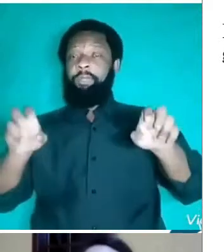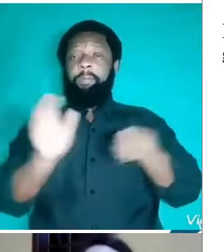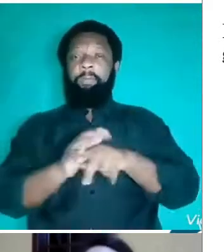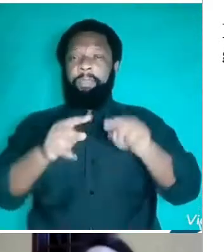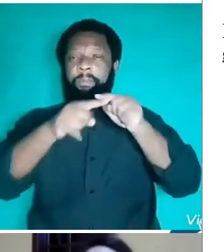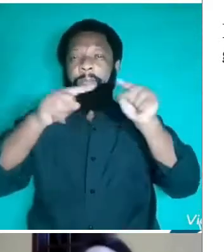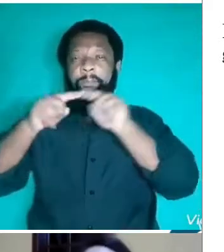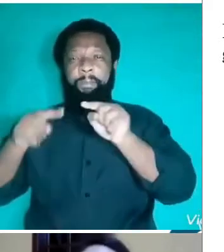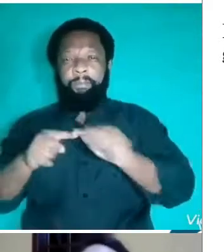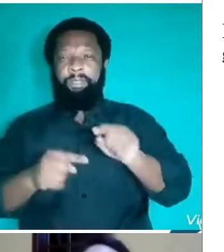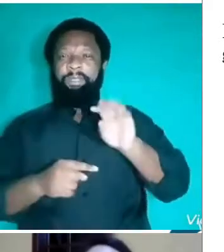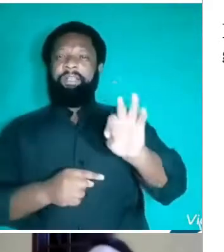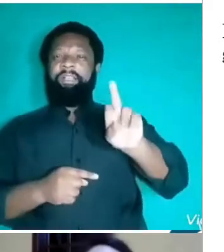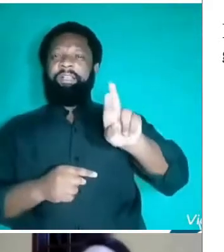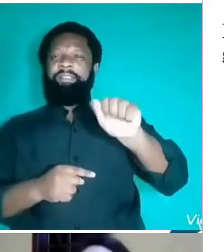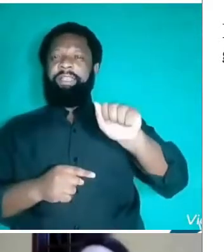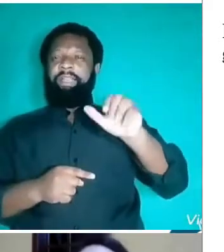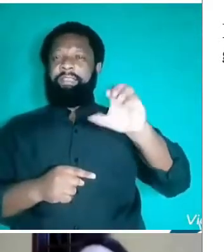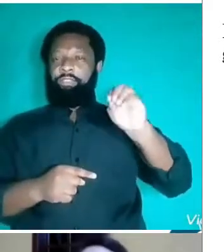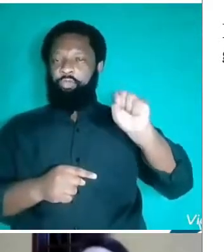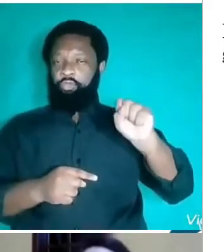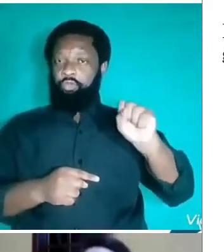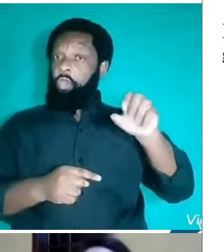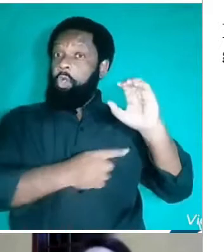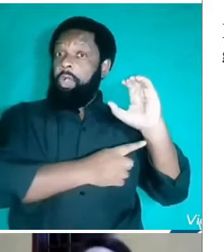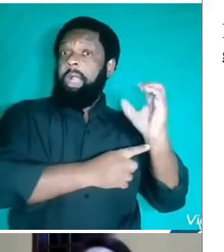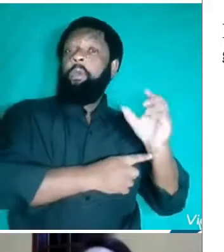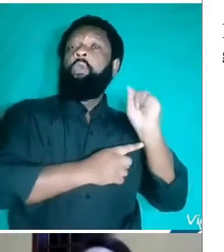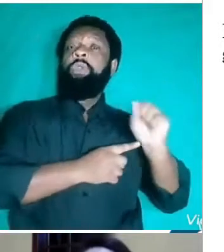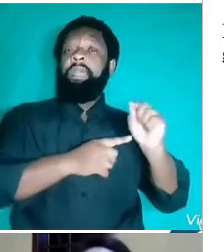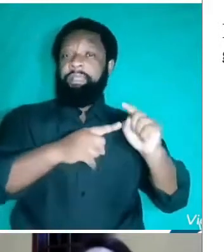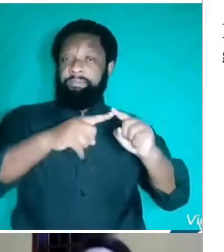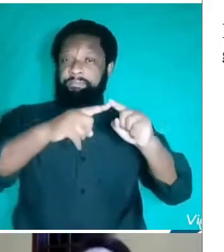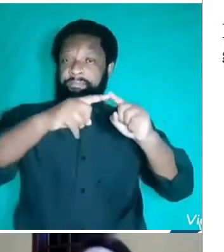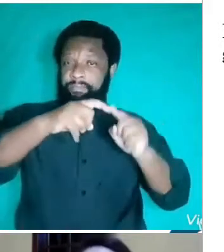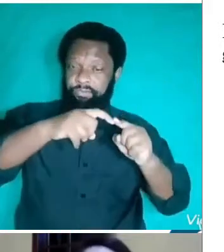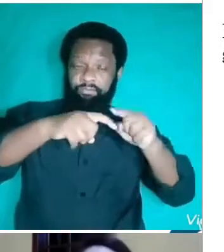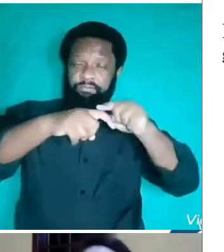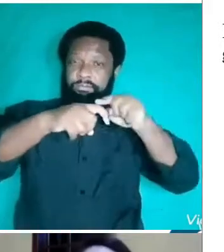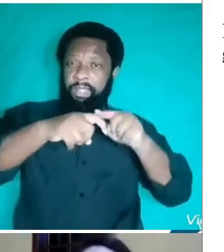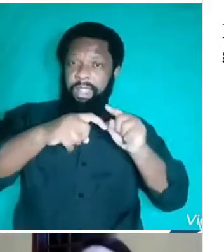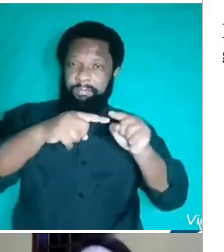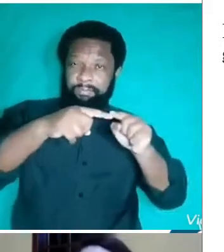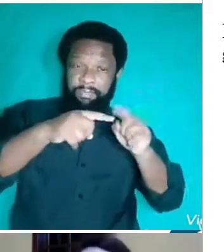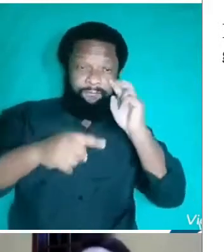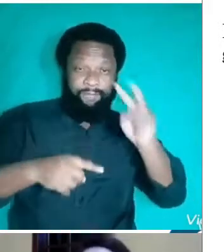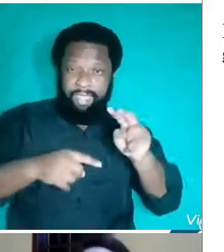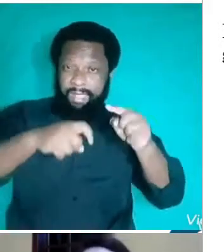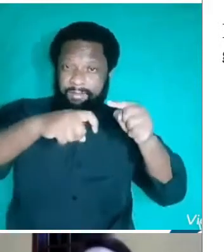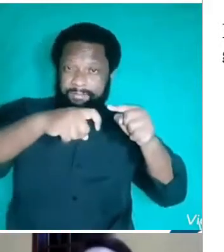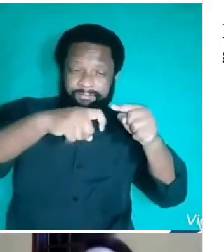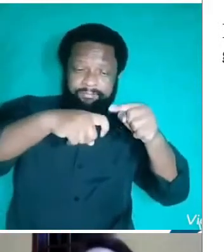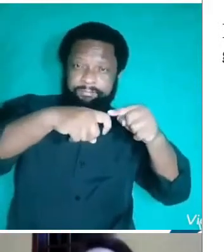fórmula de traços, né? Os carbonos são as inflexões, no caso os da pontinha estão